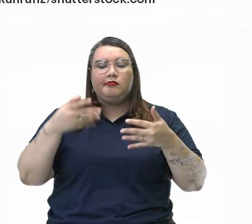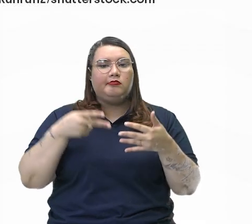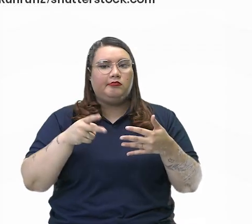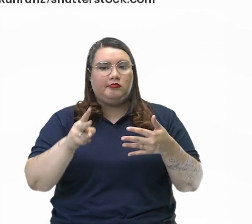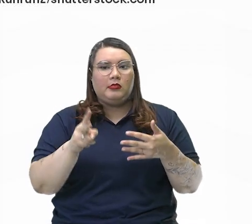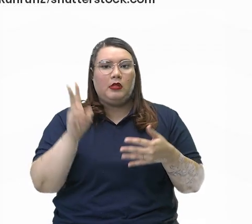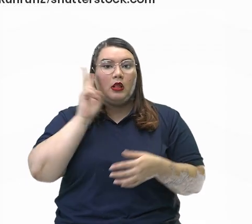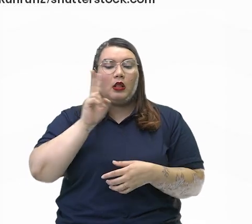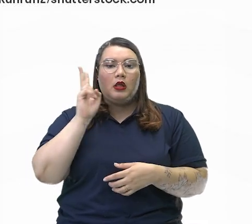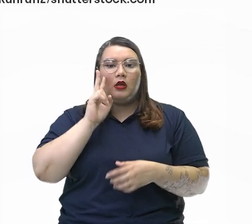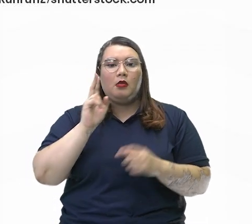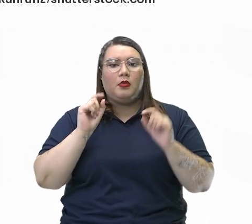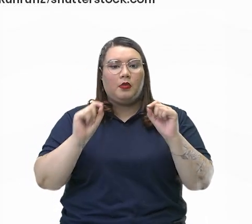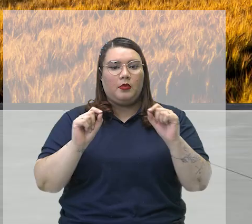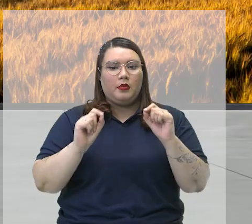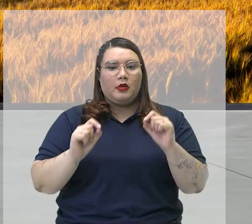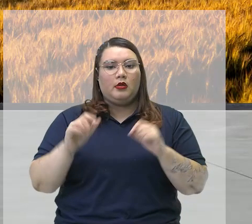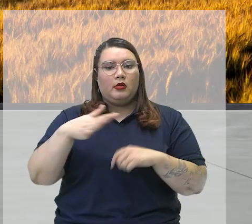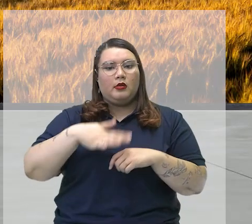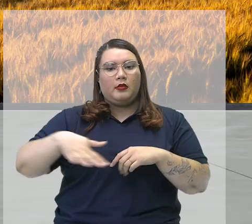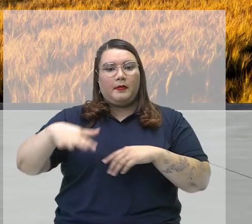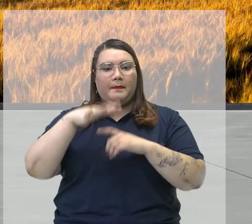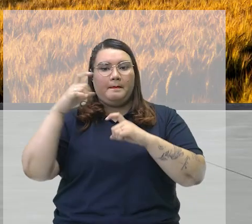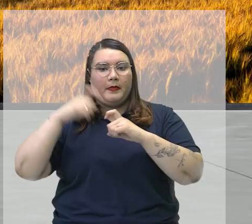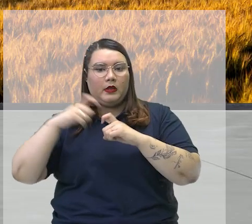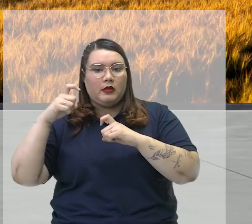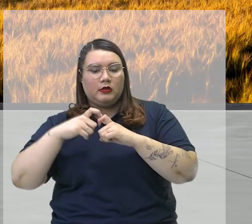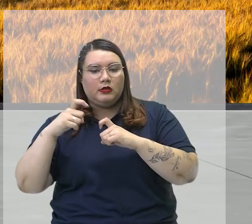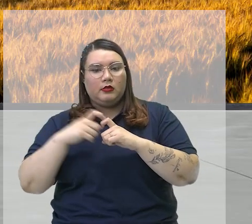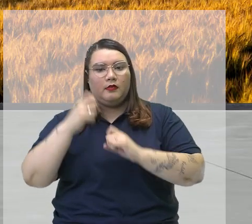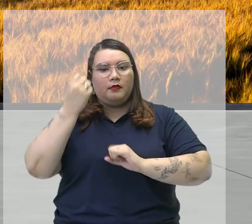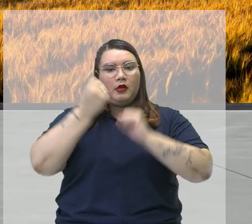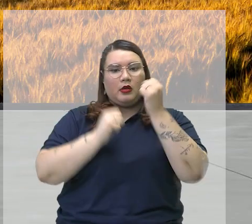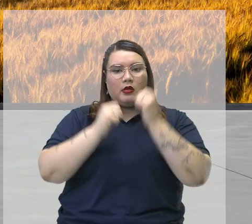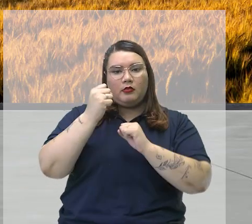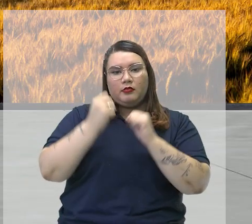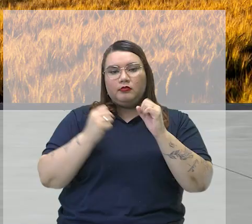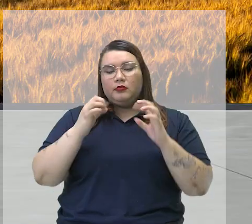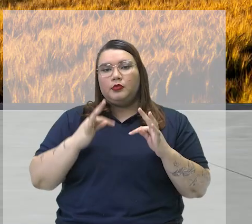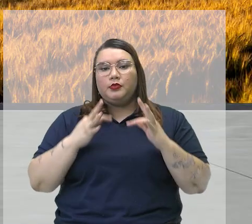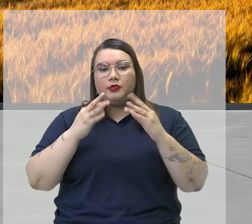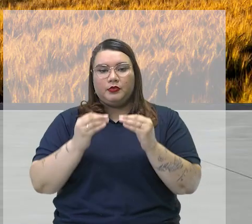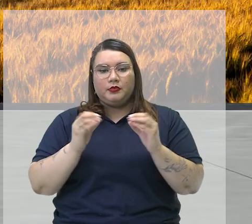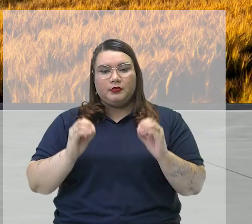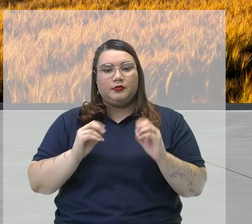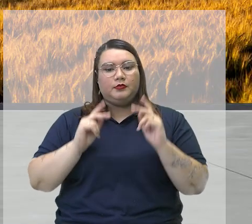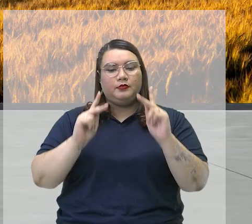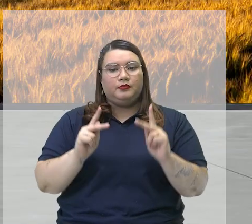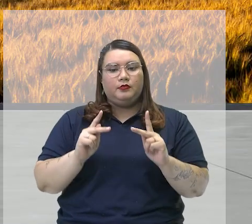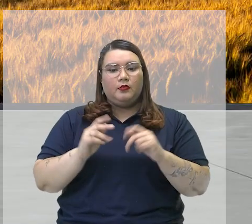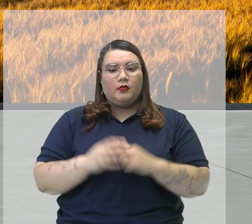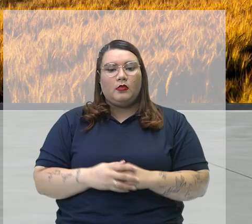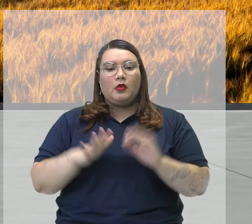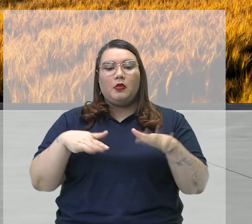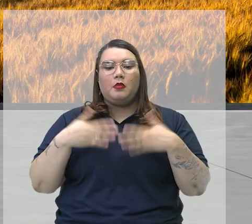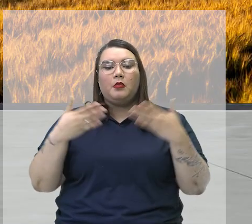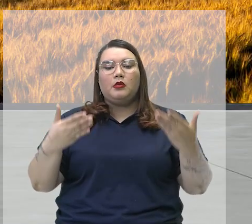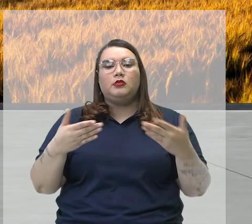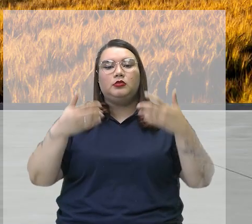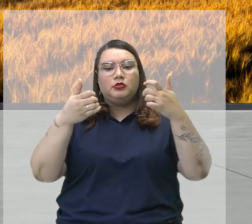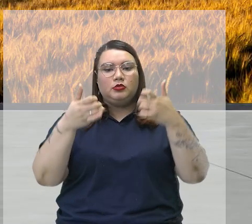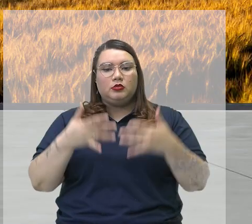falar, vai lembrar da medicina, vai falar da indústria, enfim. E quando se